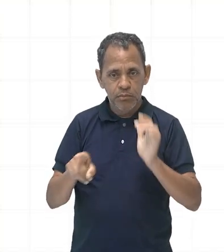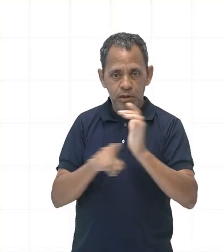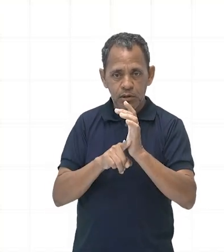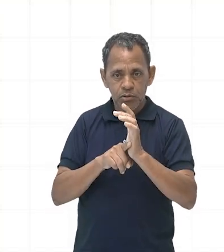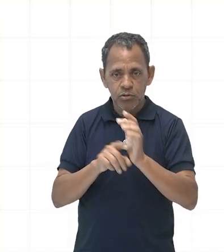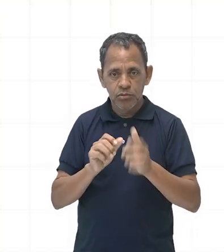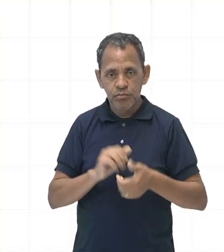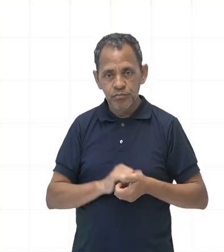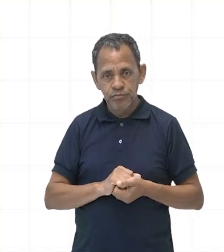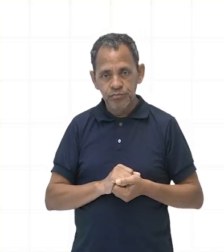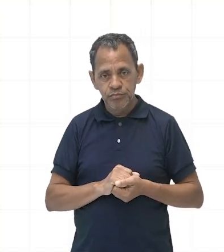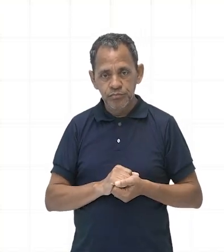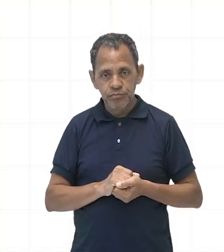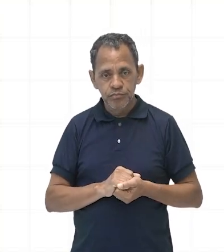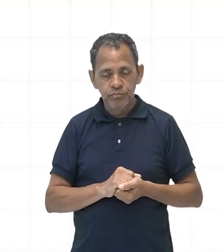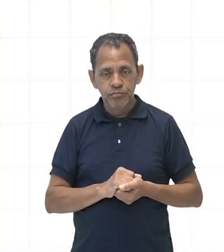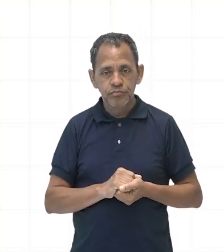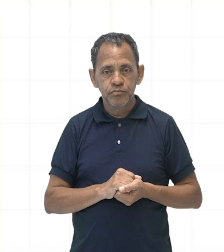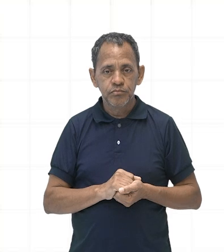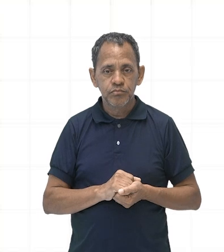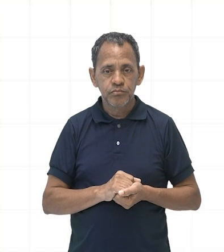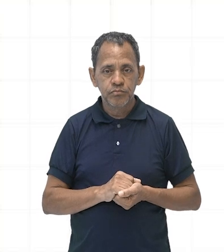menos